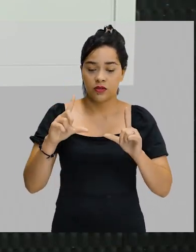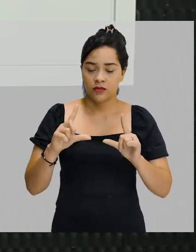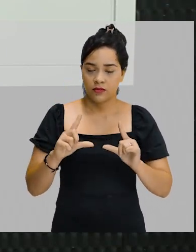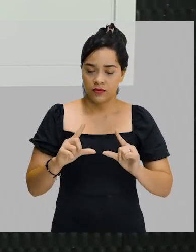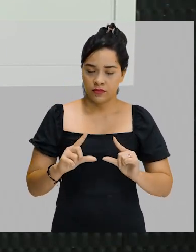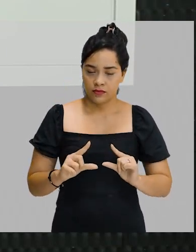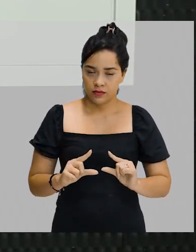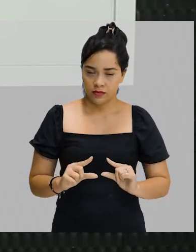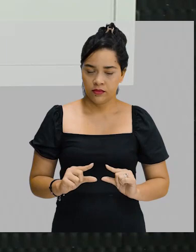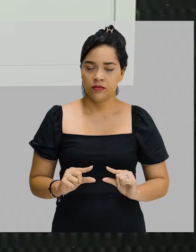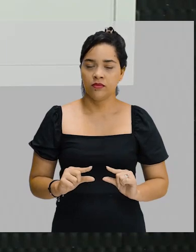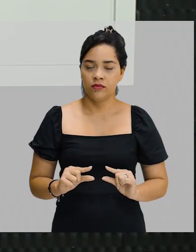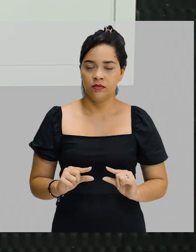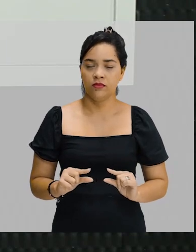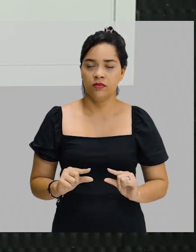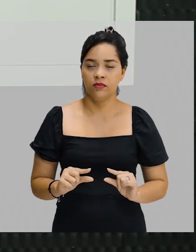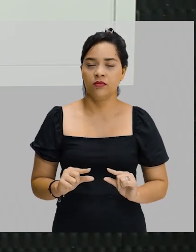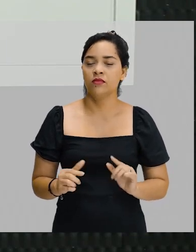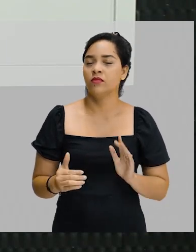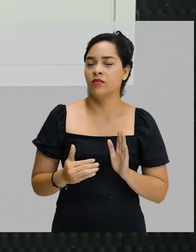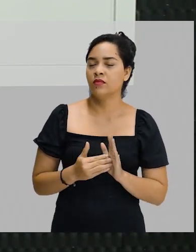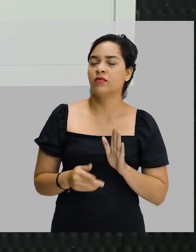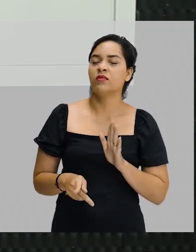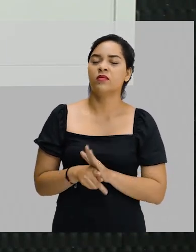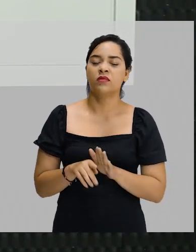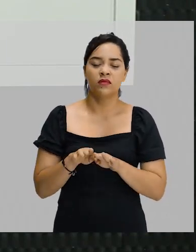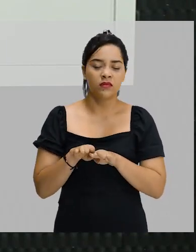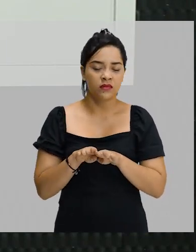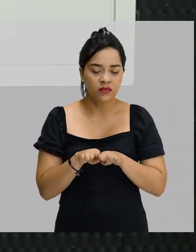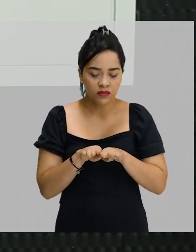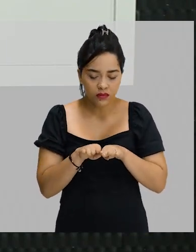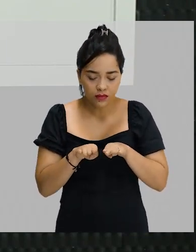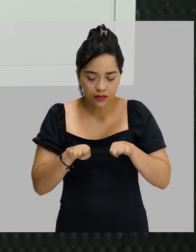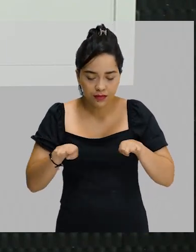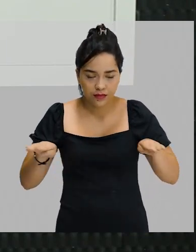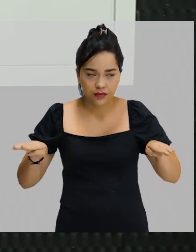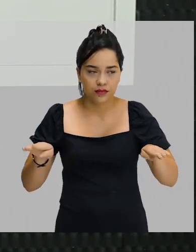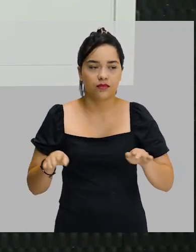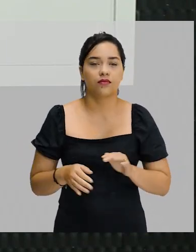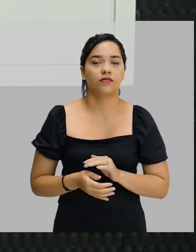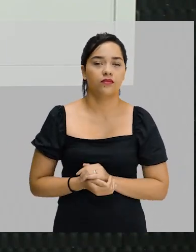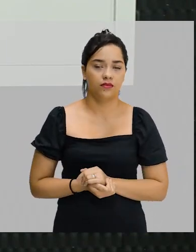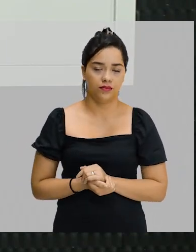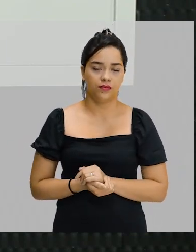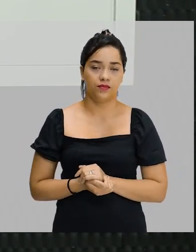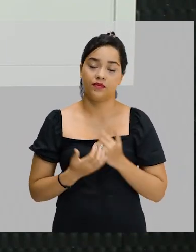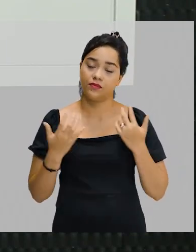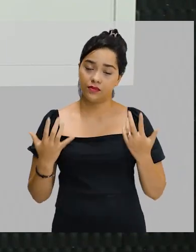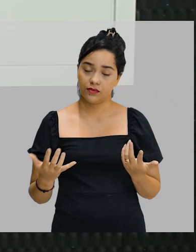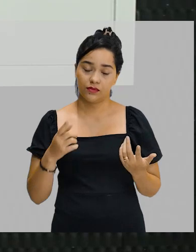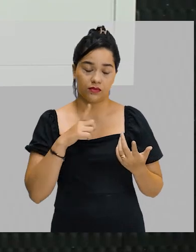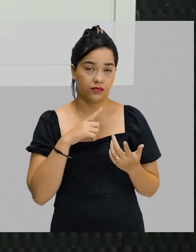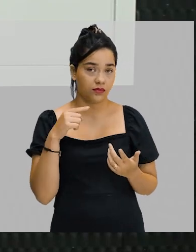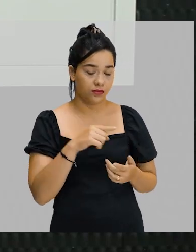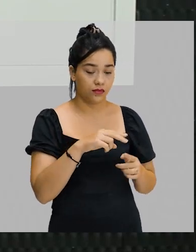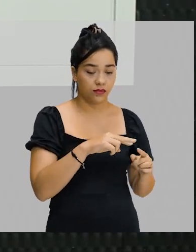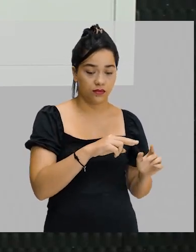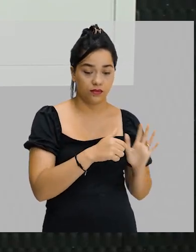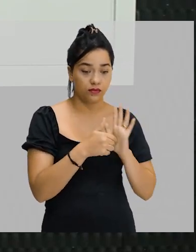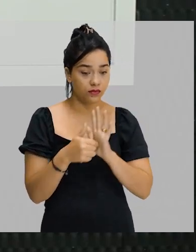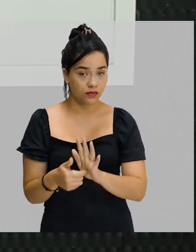ó, até o ponto de equilíbrio, vou chamar de ponto zero. Então ela aponta nesta direção.